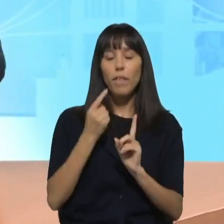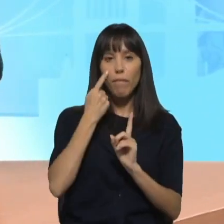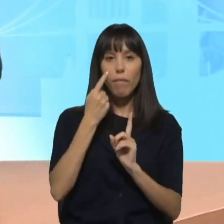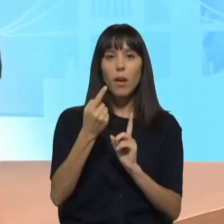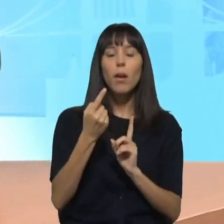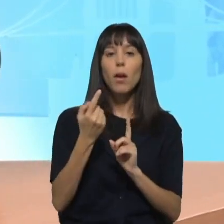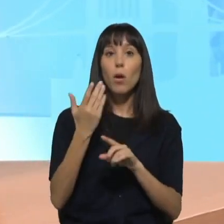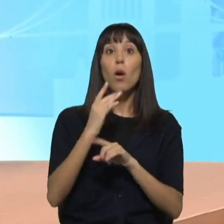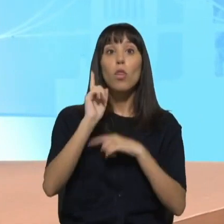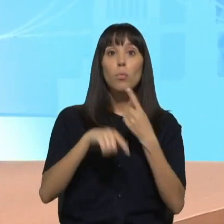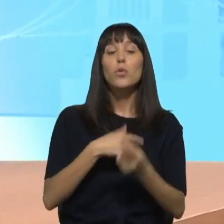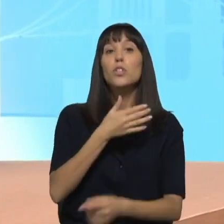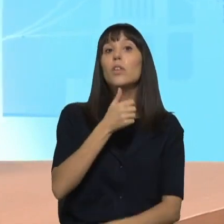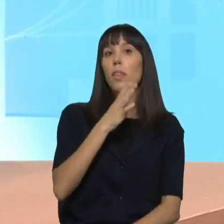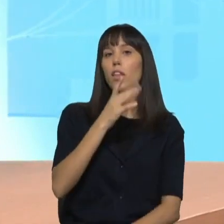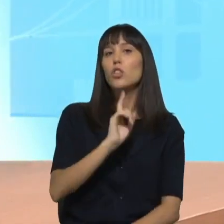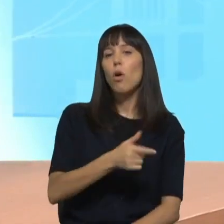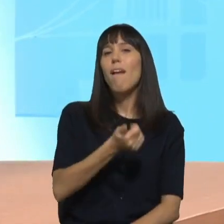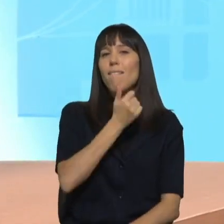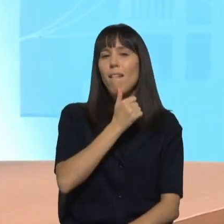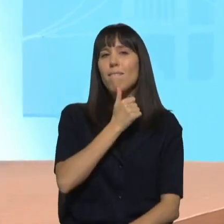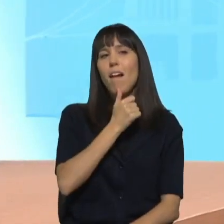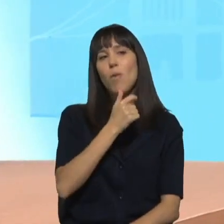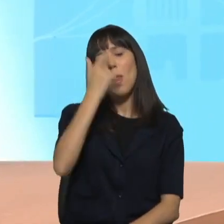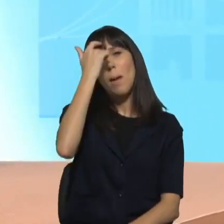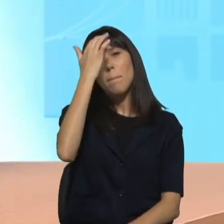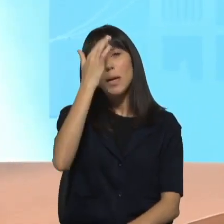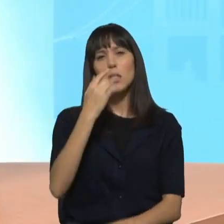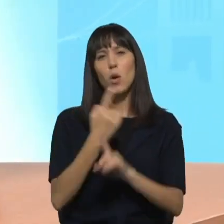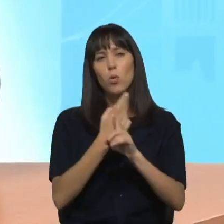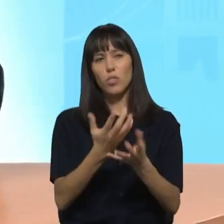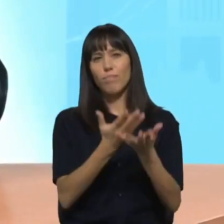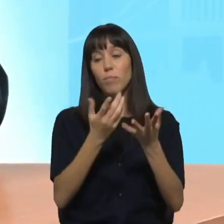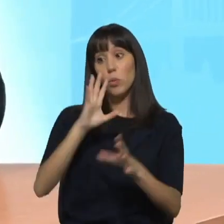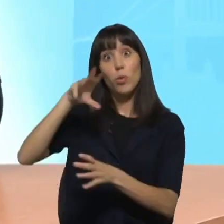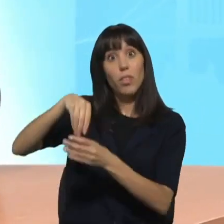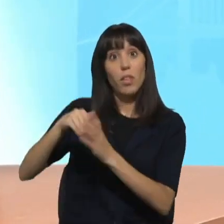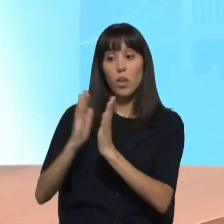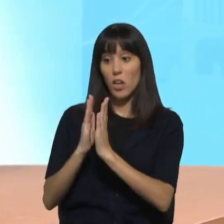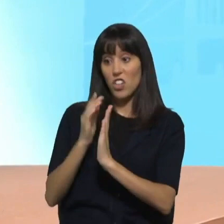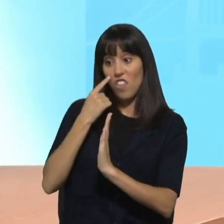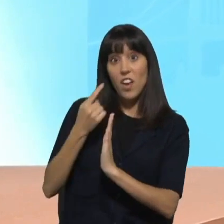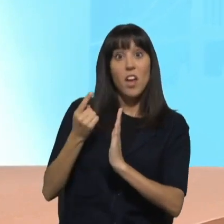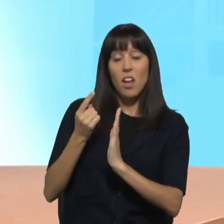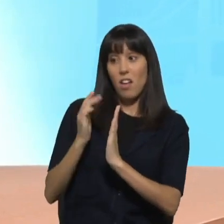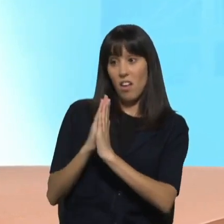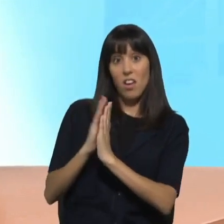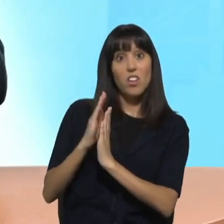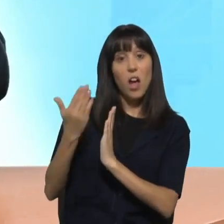a chamar a ditadura do relativismo, ou quando começa a haver, mesmo dentro da Igreja, uma teologia que já está mais preocupada